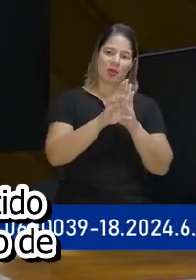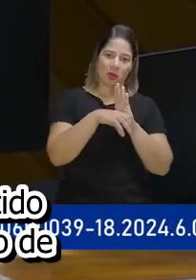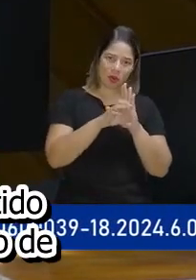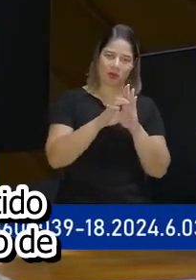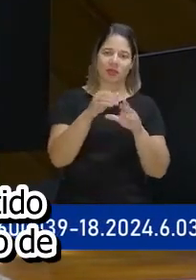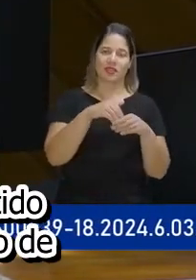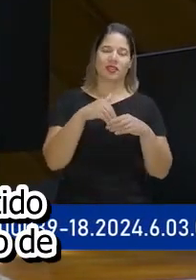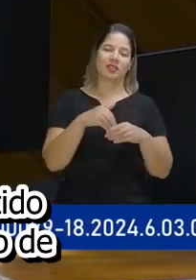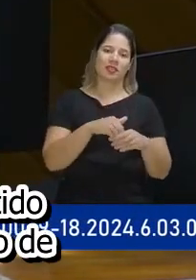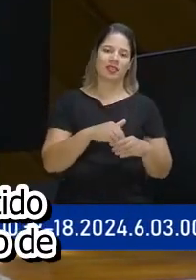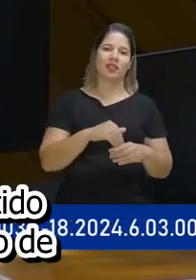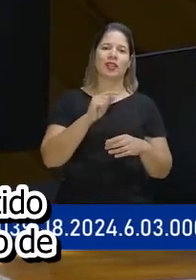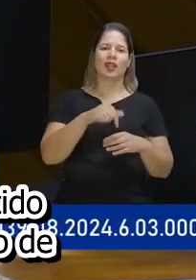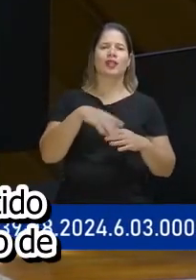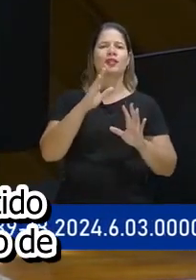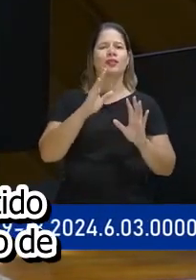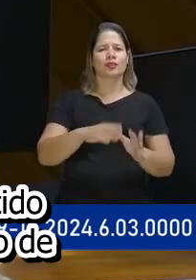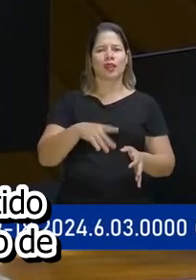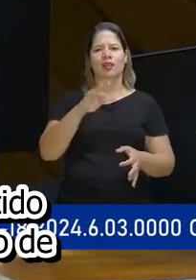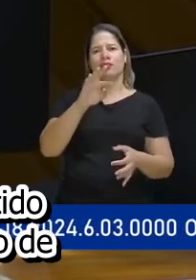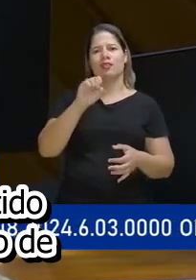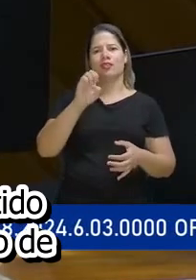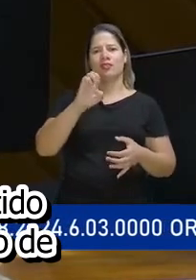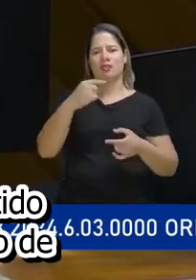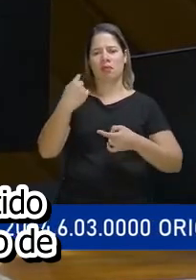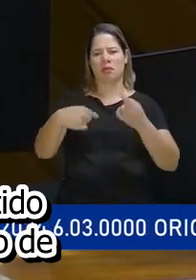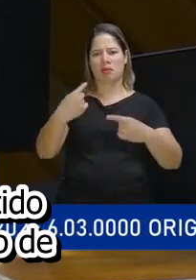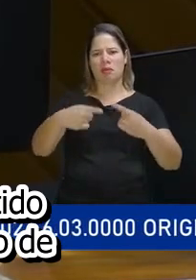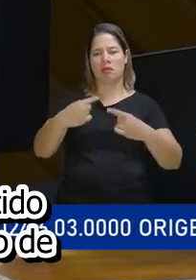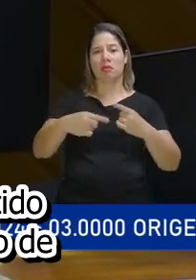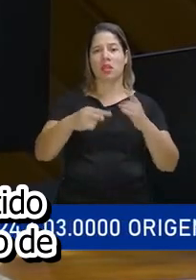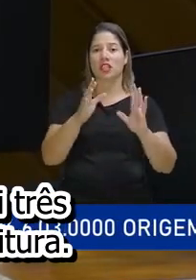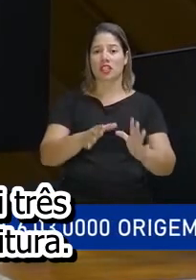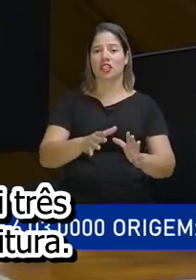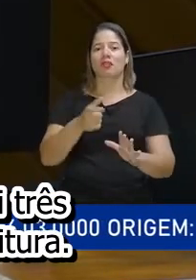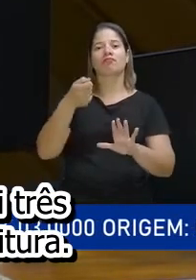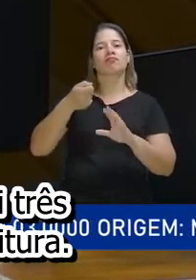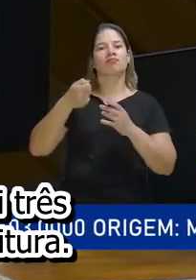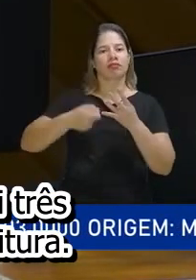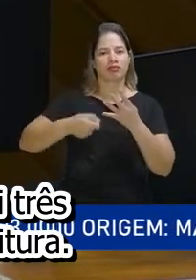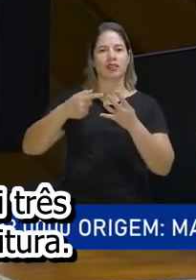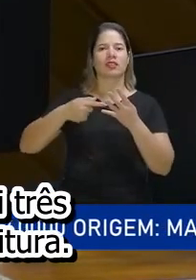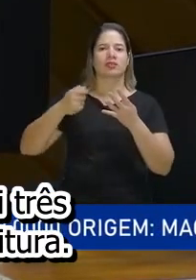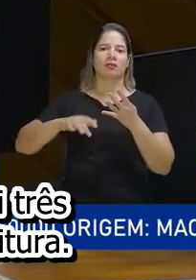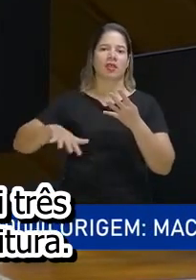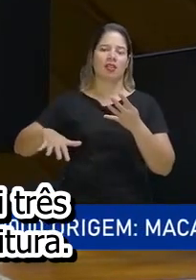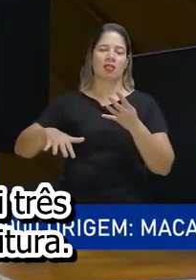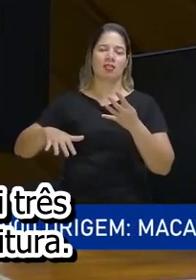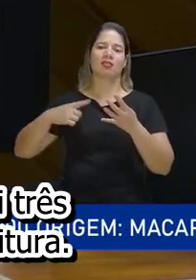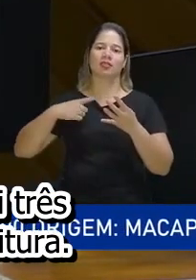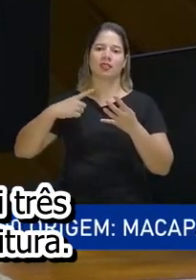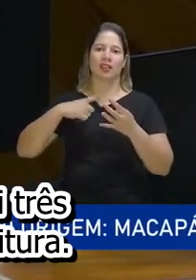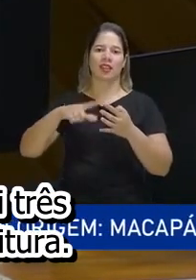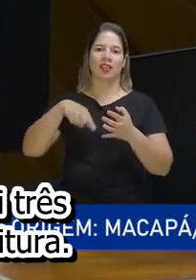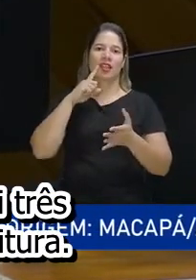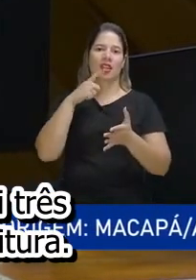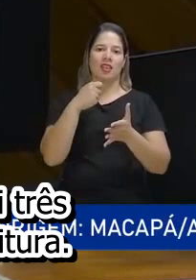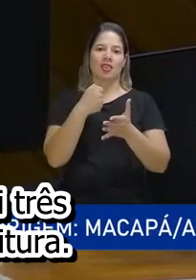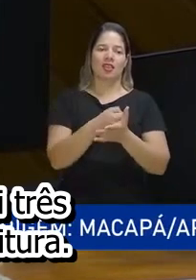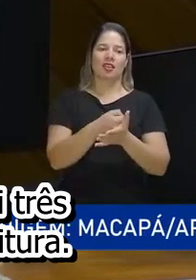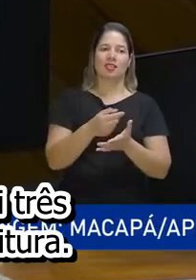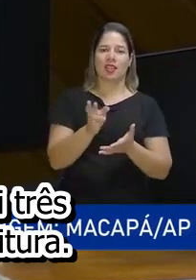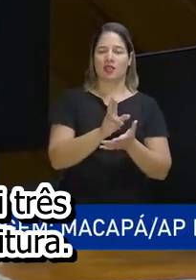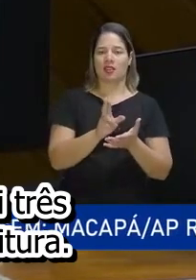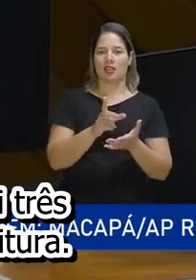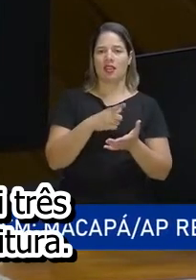foi reiteradamente debatido no TSE, que possui jurisprudência firme no sentido de admitir a ação rescisória, na qual eu colacionei